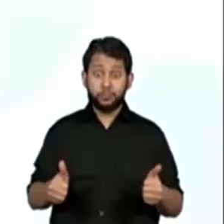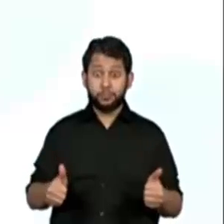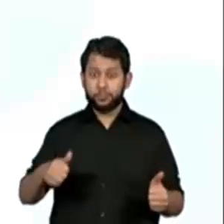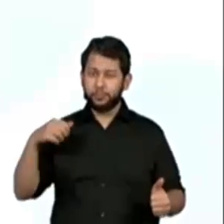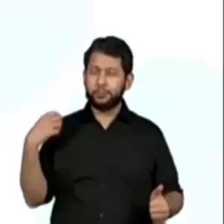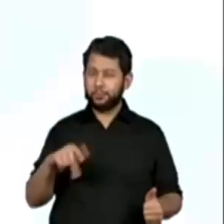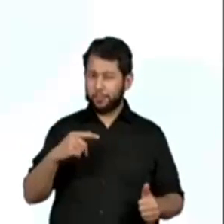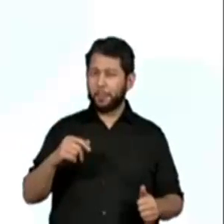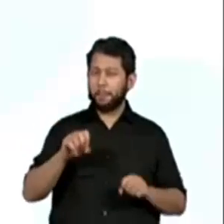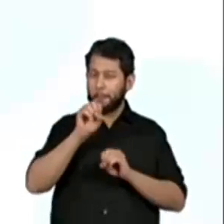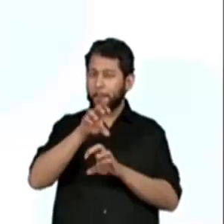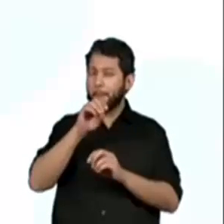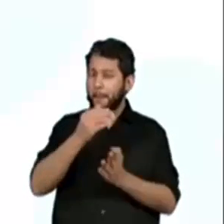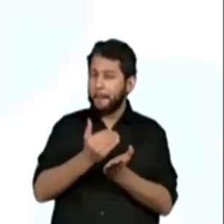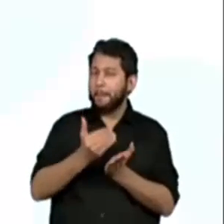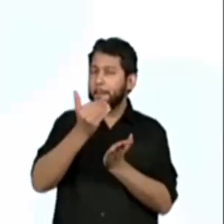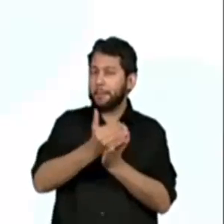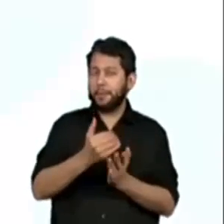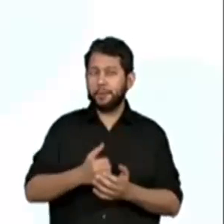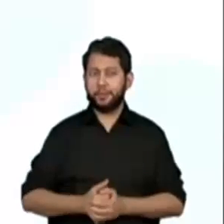mais um passinho aqui.